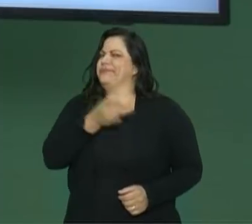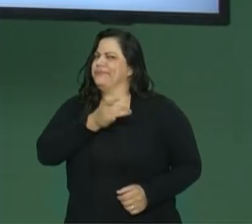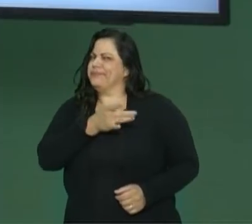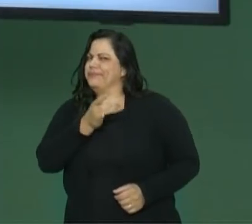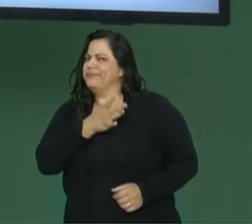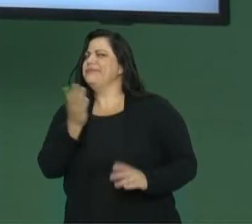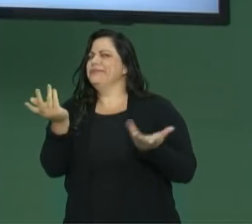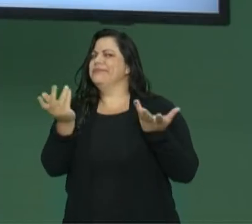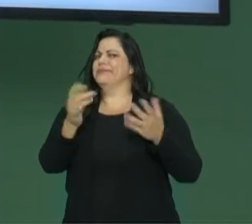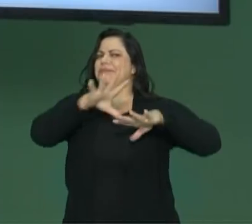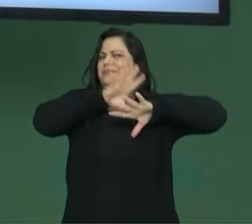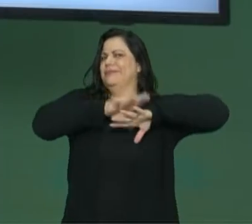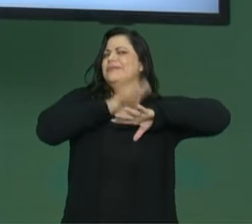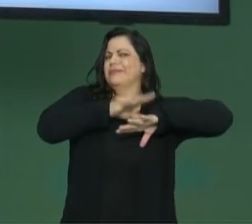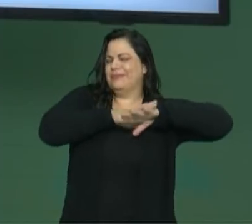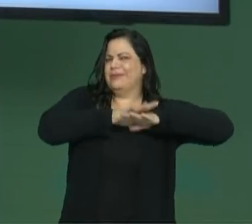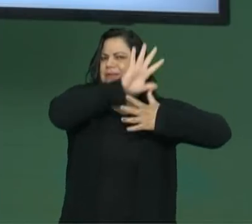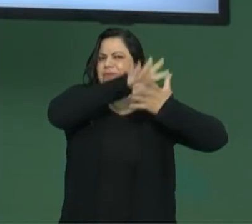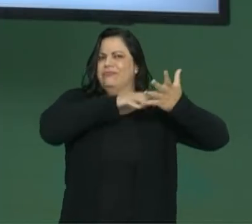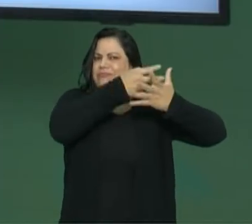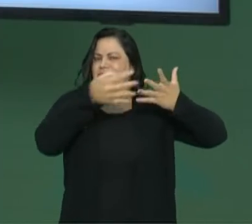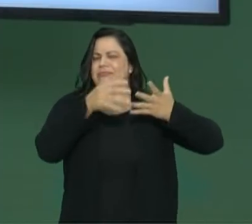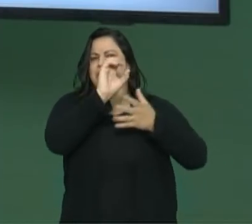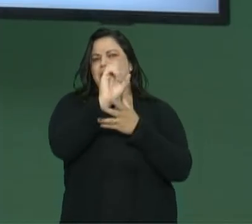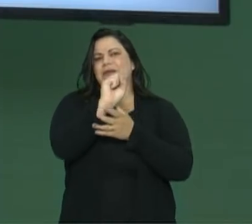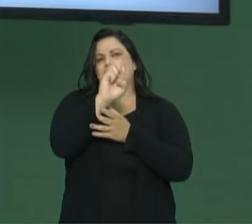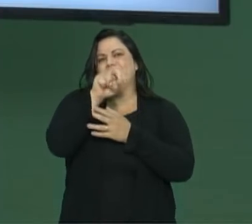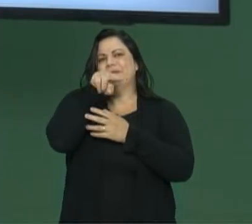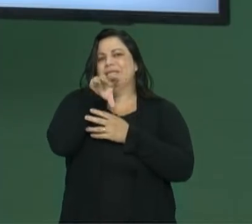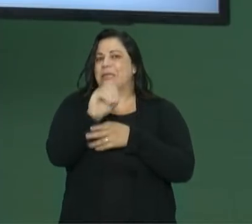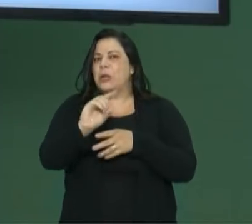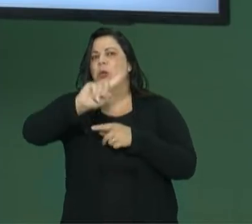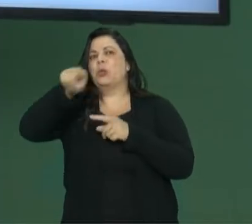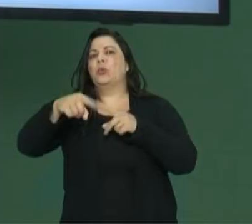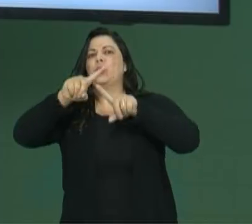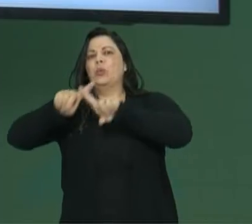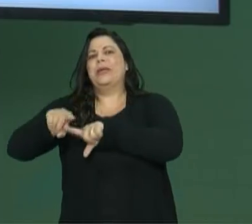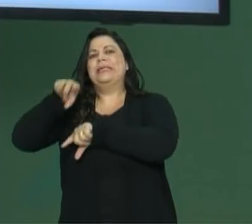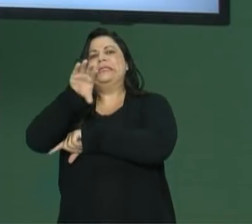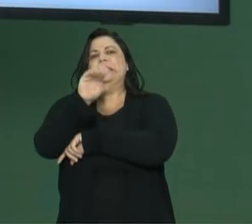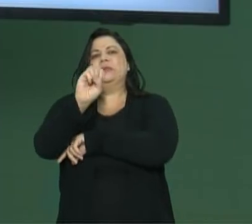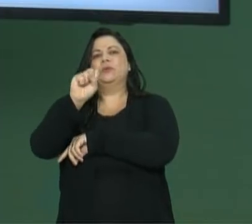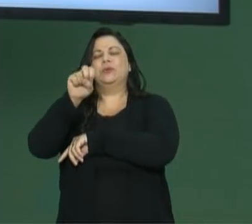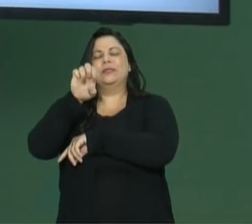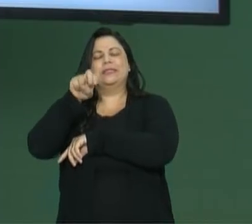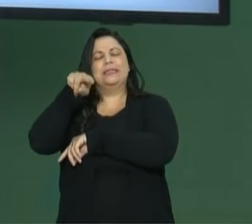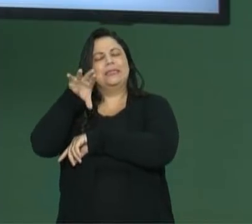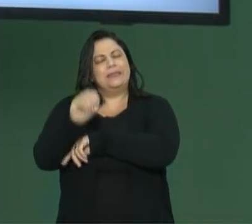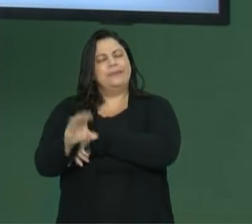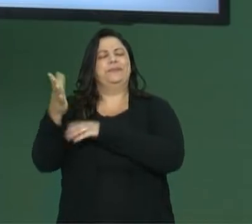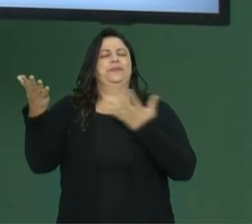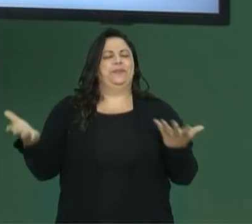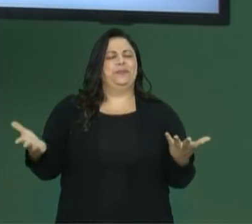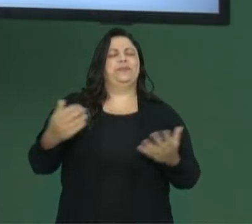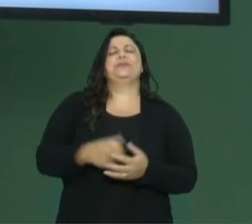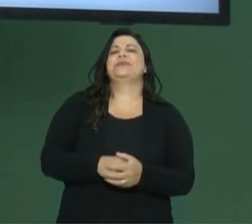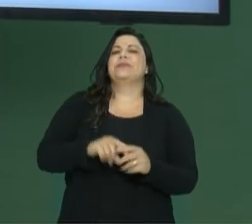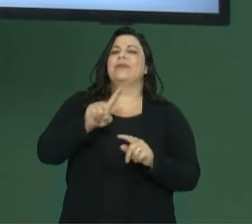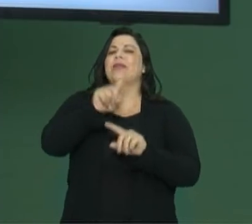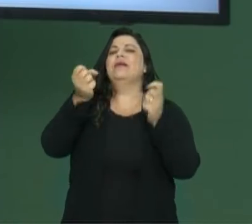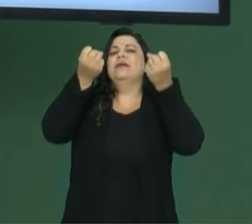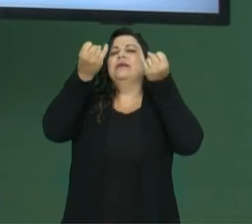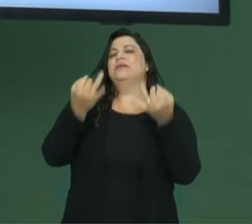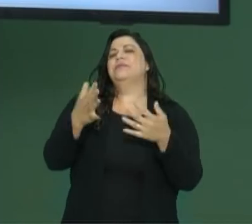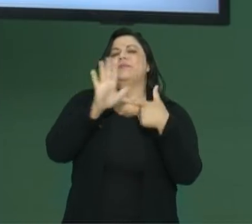A maioria do pessoal tem, mas não é bicho sete papão, não. Vamos lá, gente. Então, como é que a gente resolve essa situação? Primeiro, isso